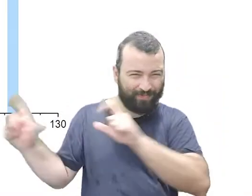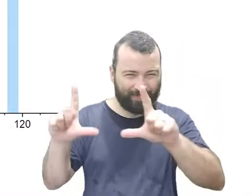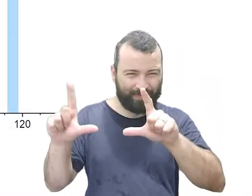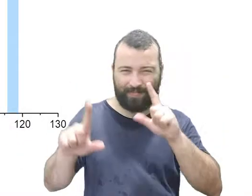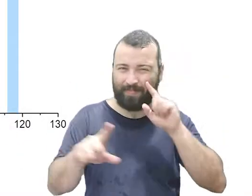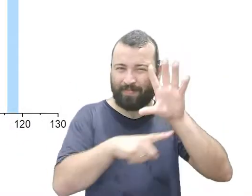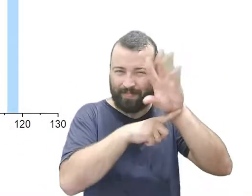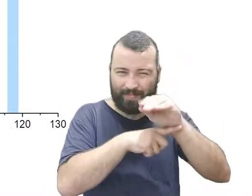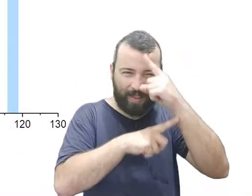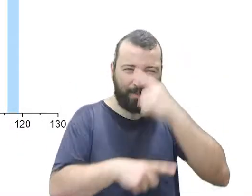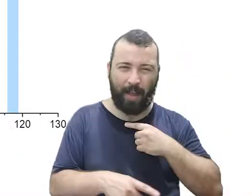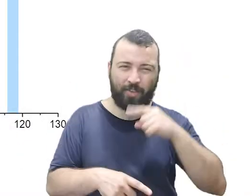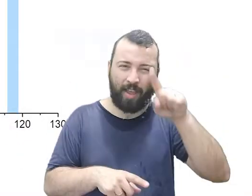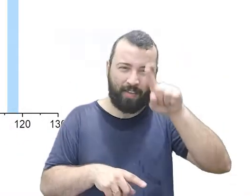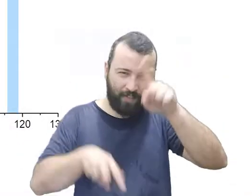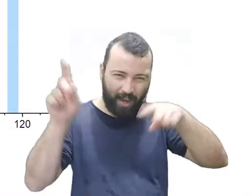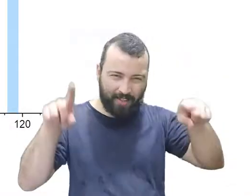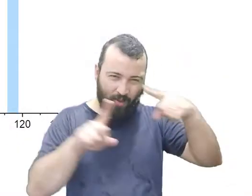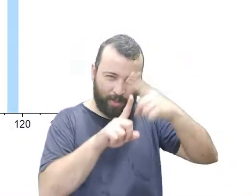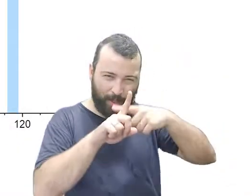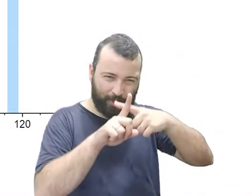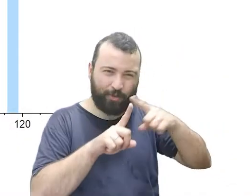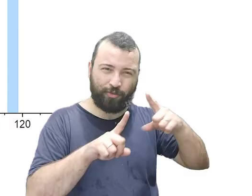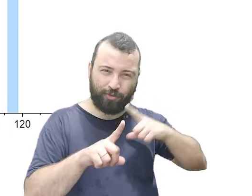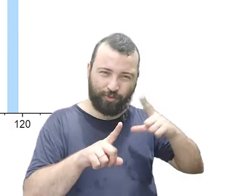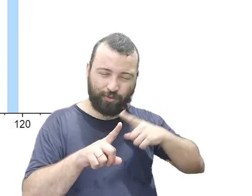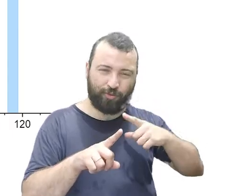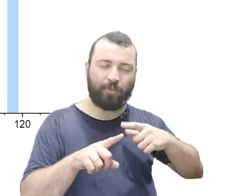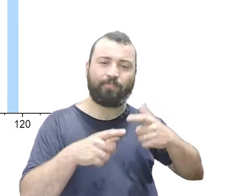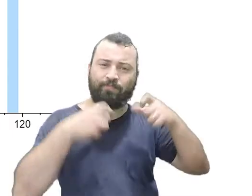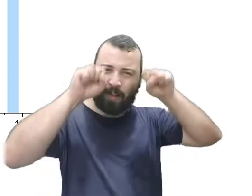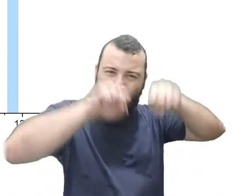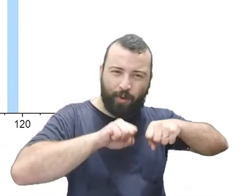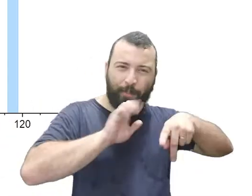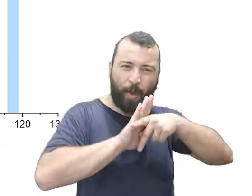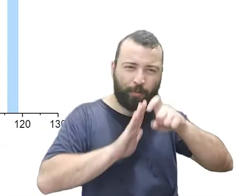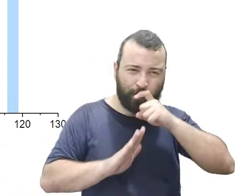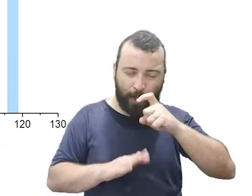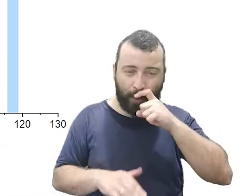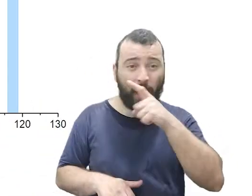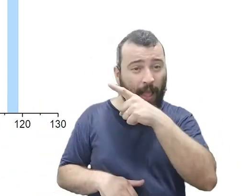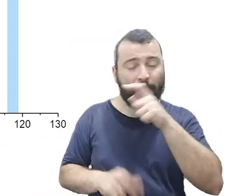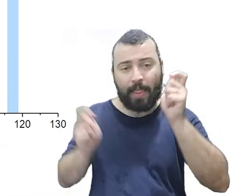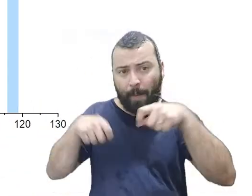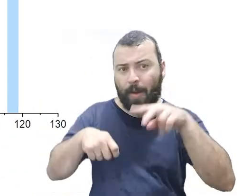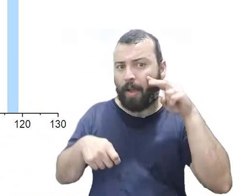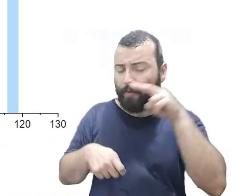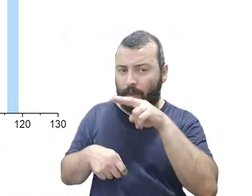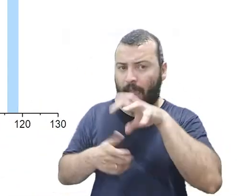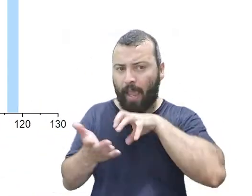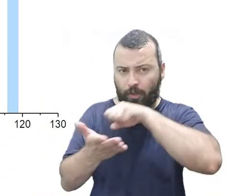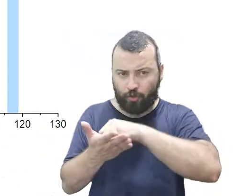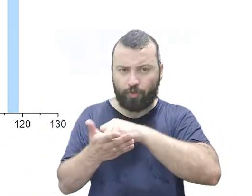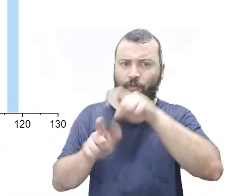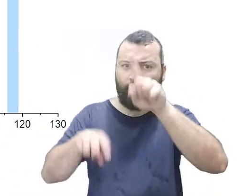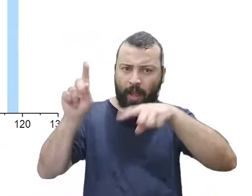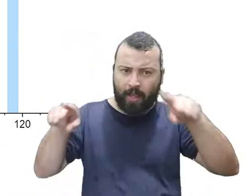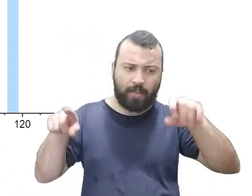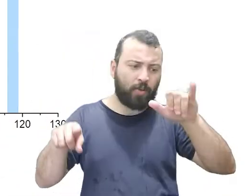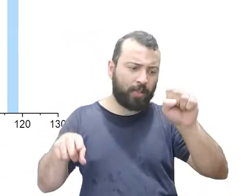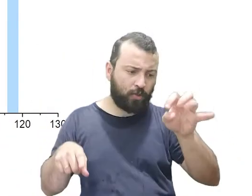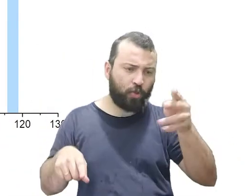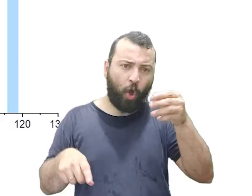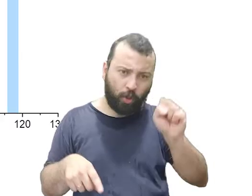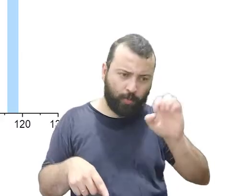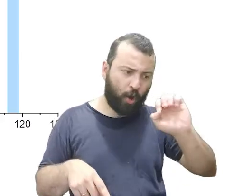vê o sinal de variação de temperatura registrado nos testemunhos de gelo, e aqui eu trago os registros de variação